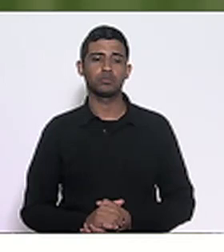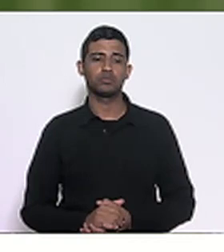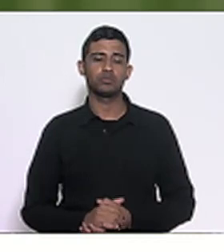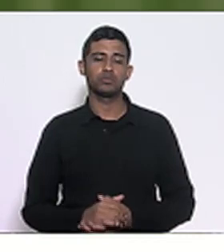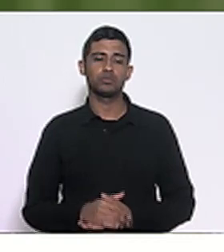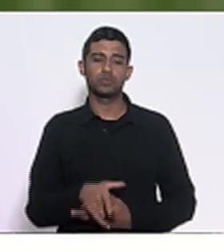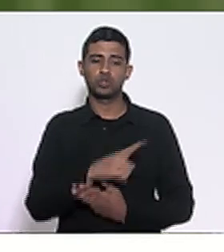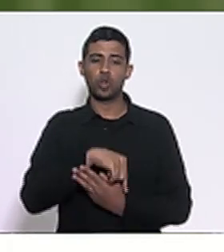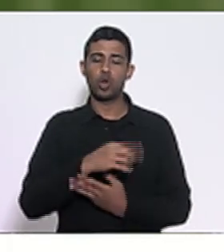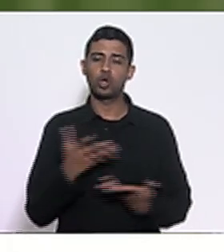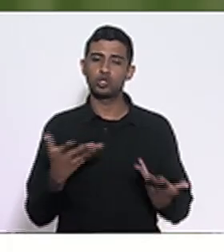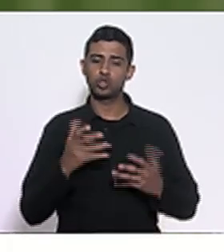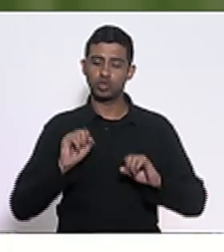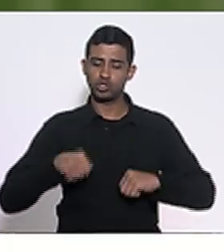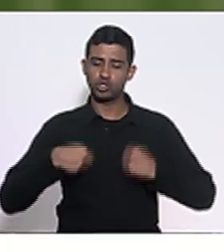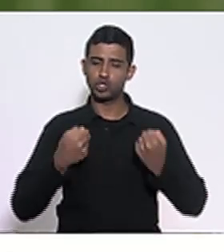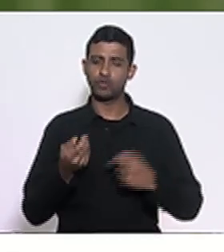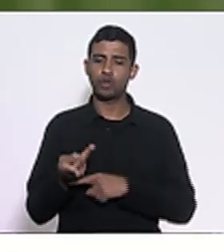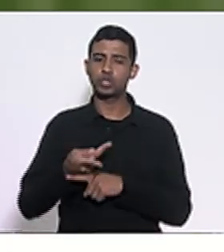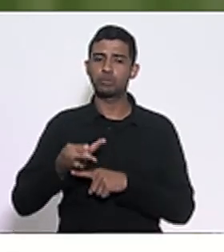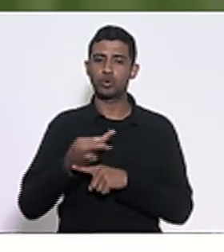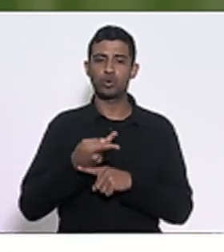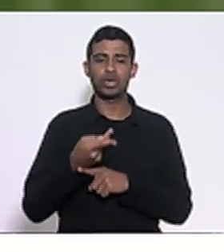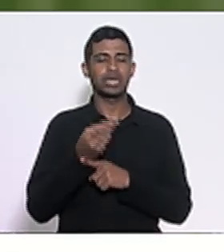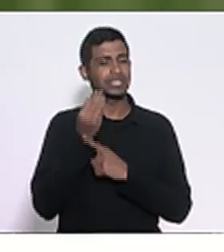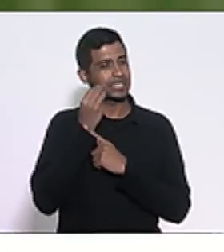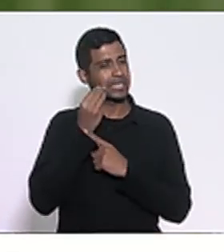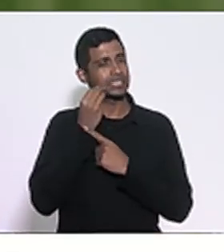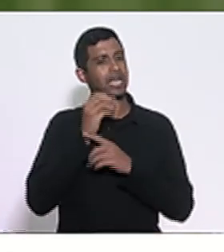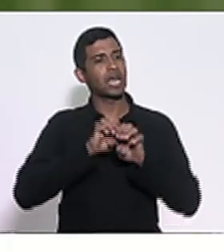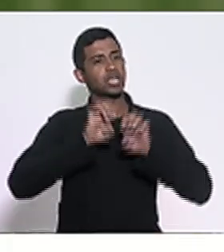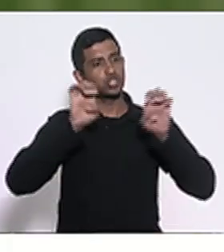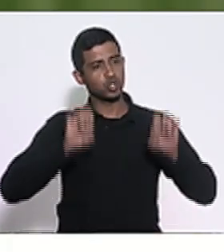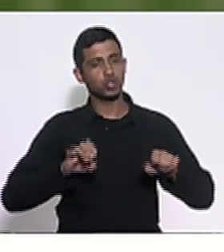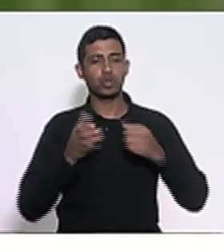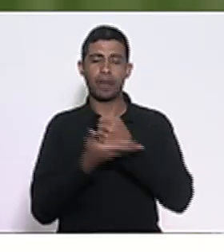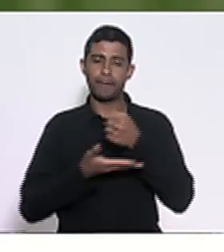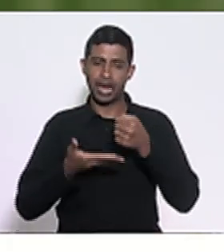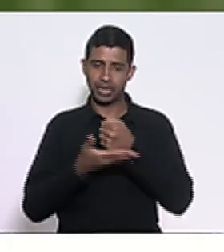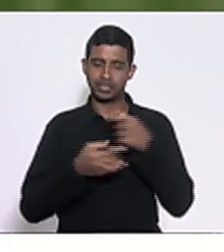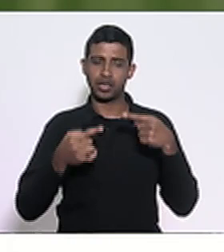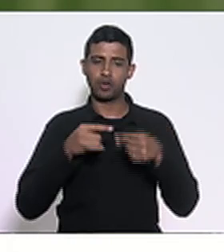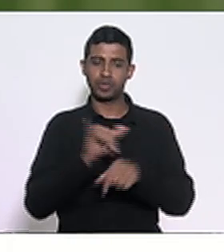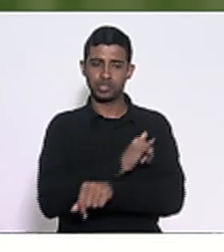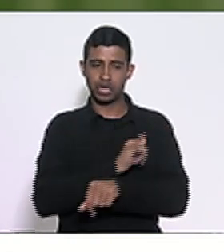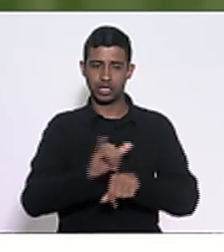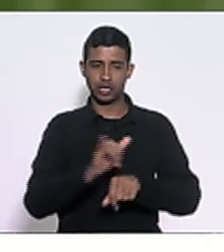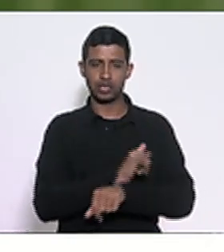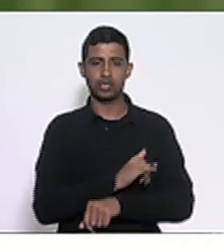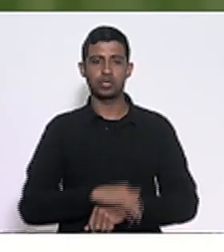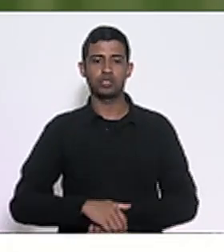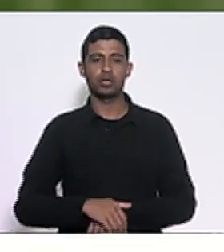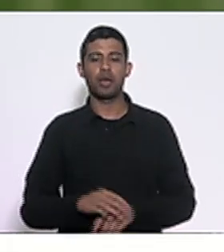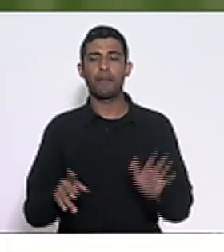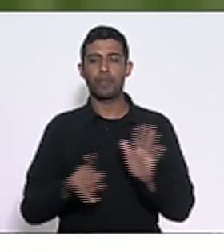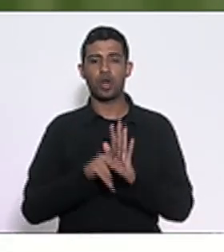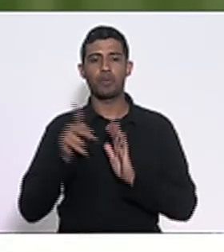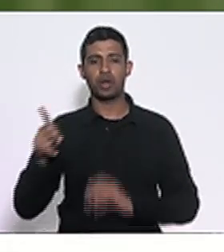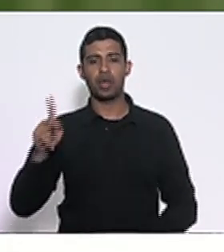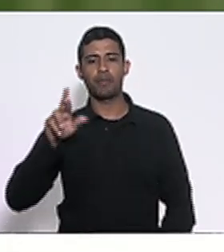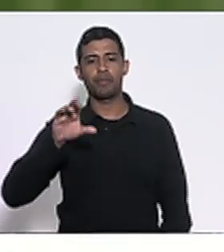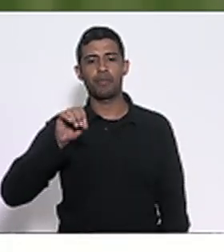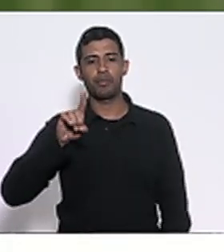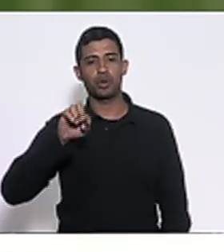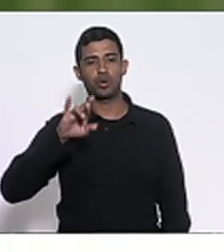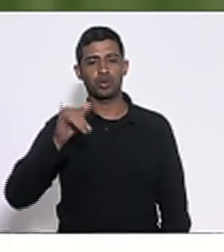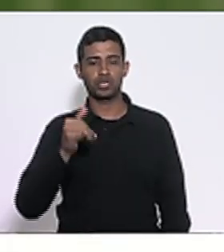buscando recompor a infraestrutura básica, a infraestrutura estratégica, né, tanto do Proderj ou contribuindo